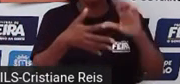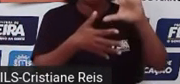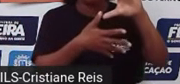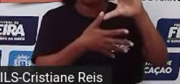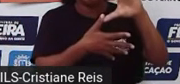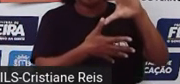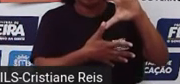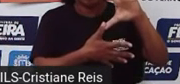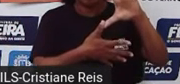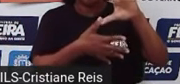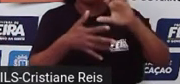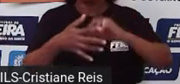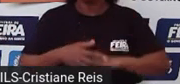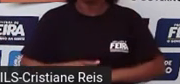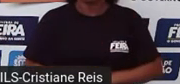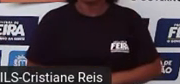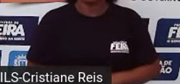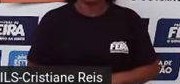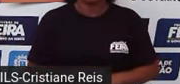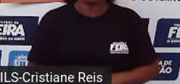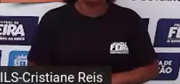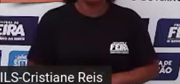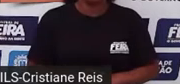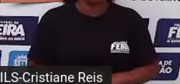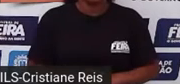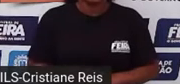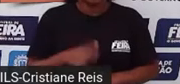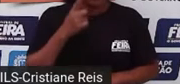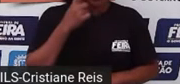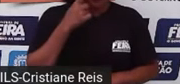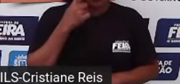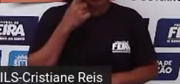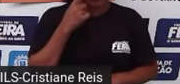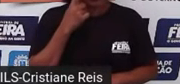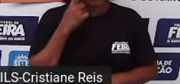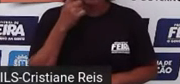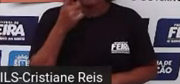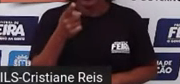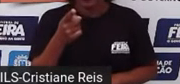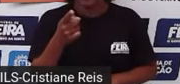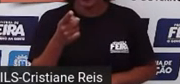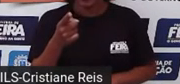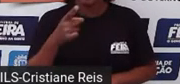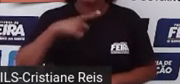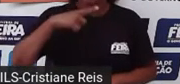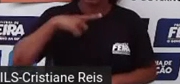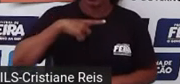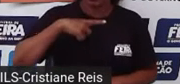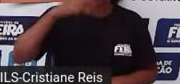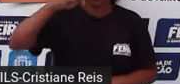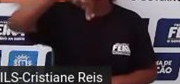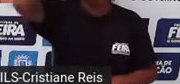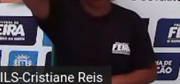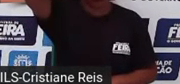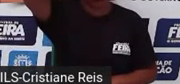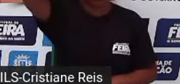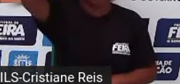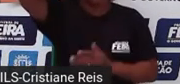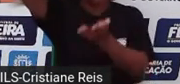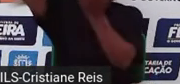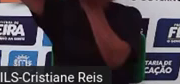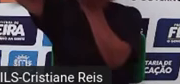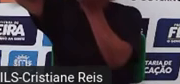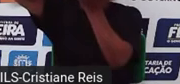lá é só para gente perceber aqui ela é banhada ao norte pelo oceano glacial Ártico ao sul a gente